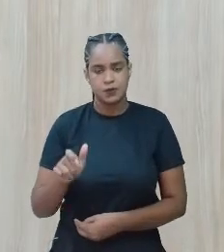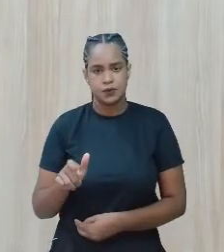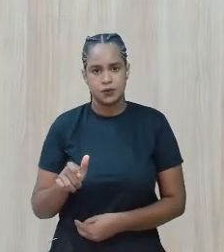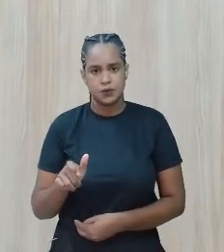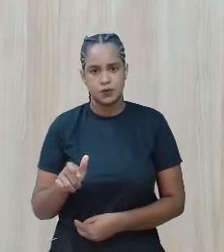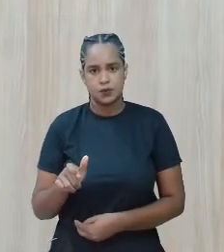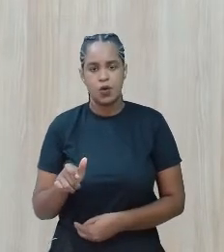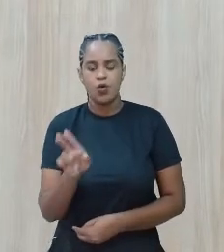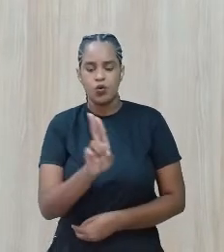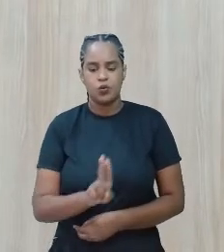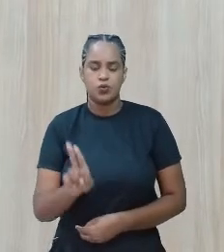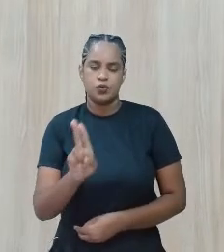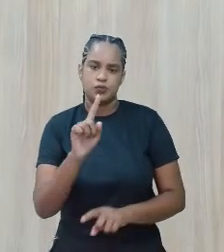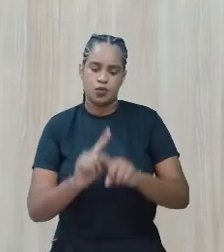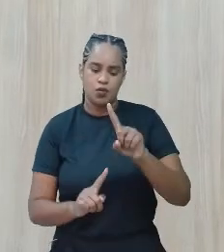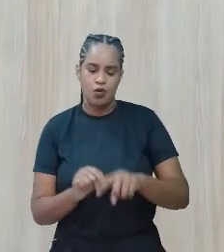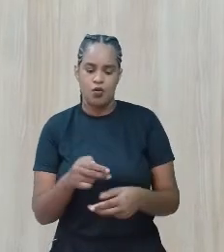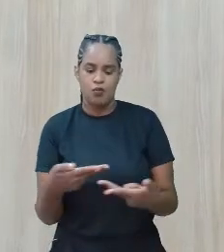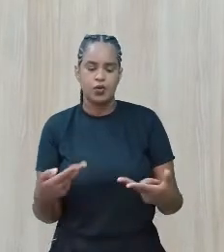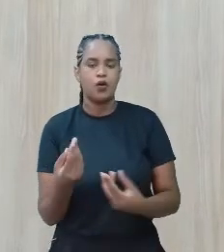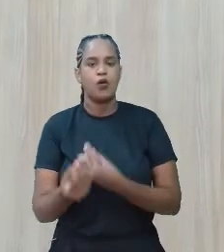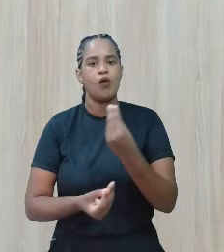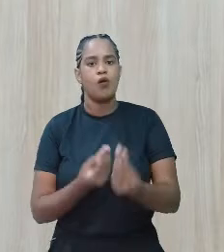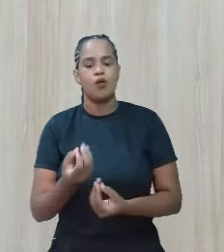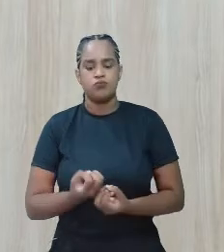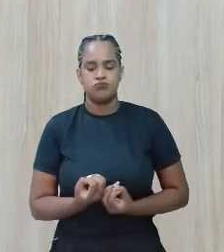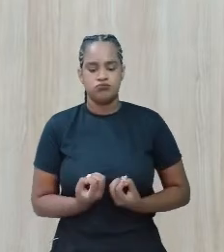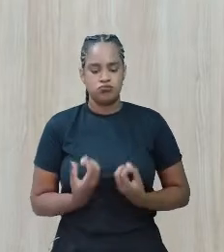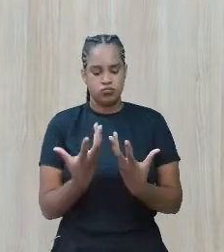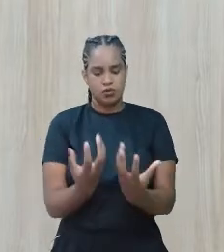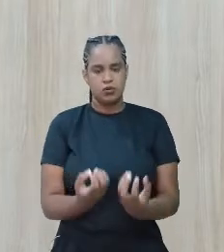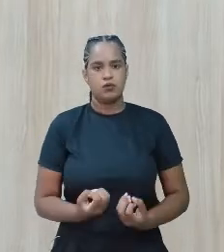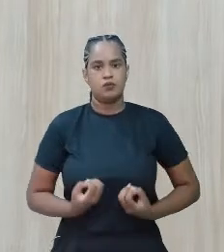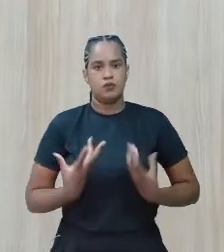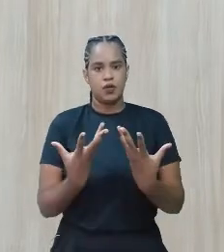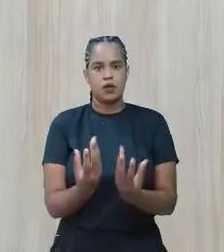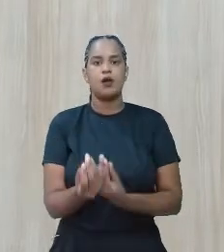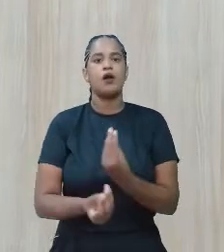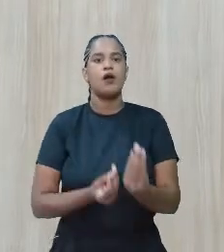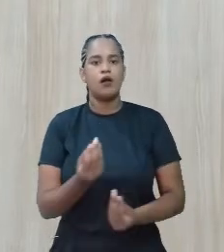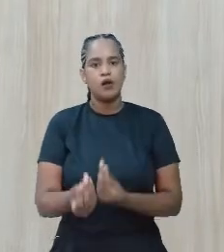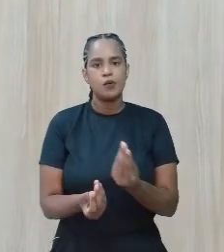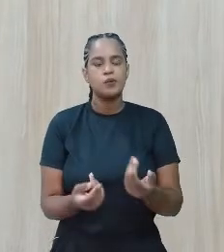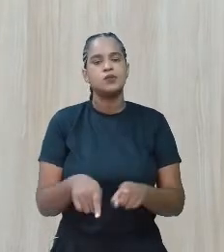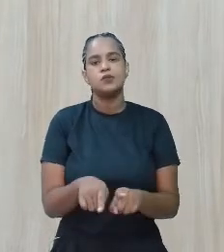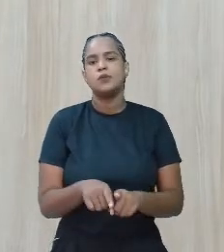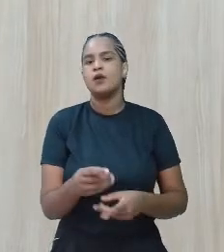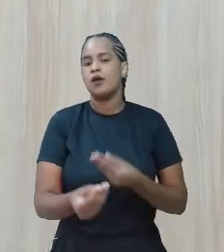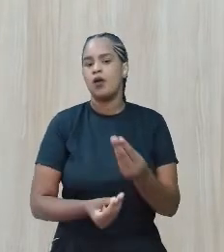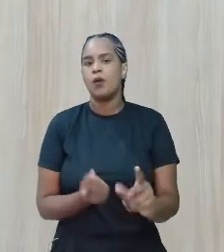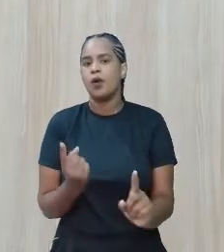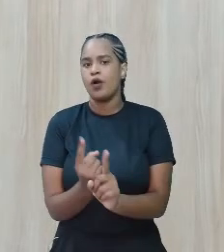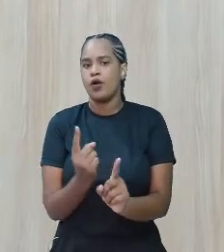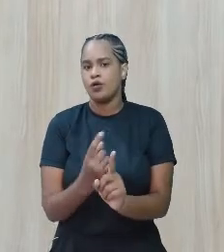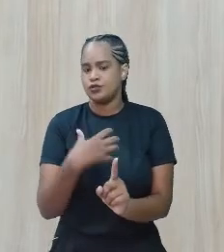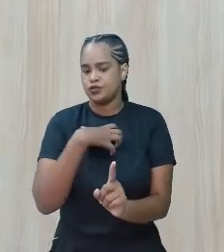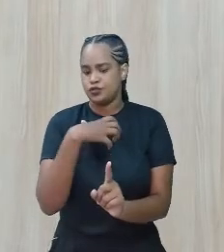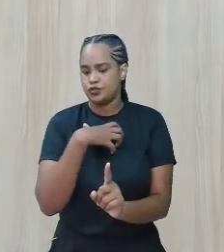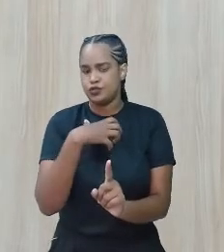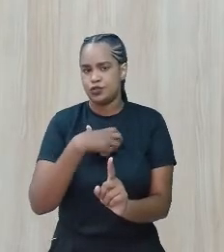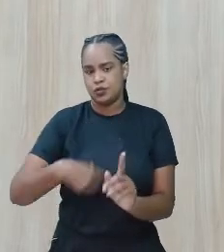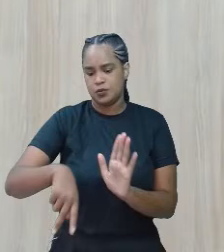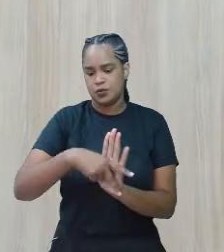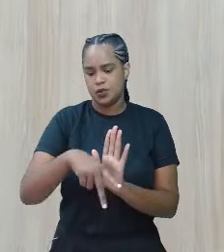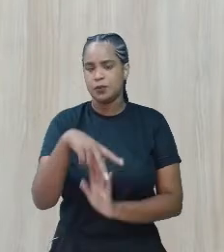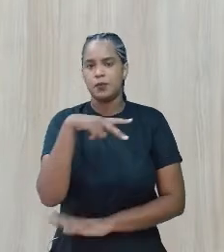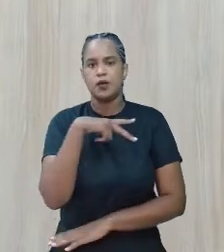vai utilizar o instrumento, como ele vai se expressar através do instrumento. Né, como ele vai encontrar formas, maneiras